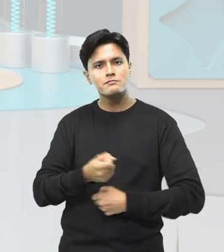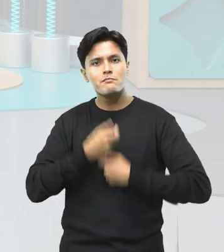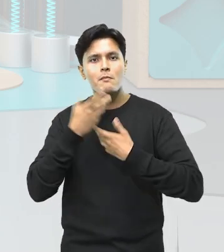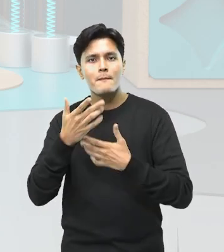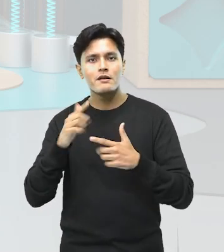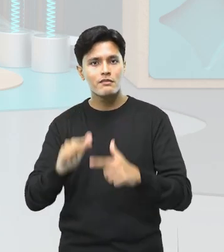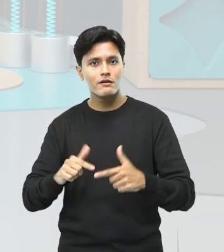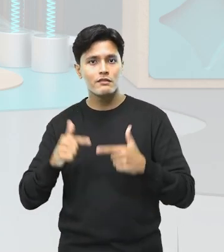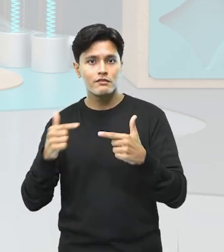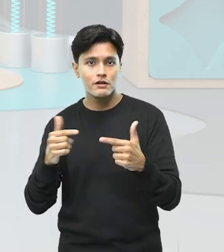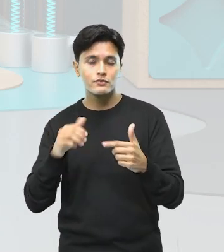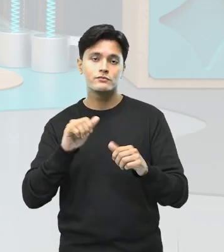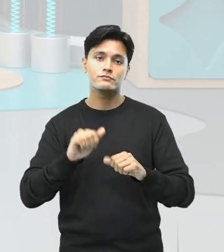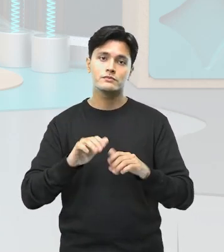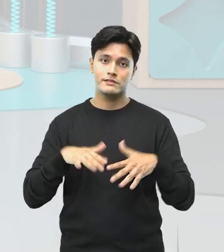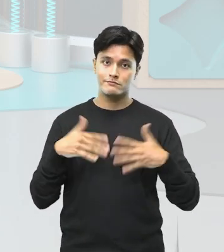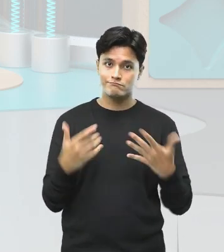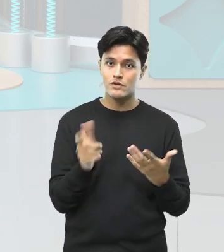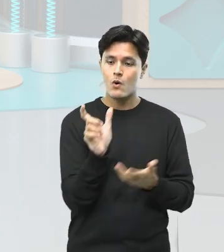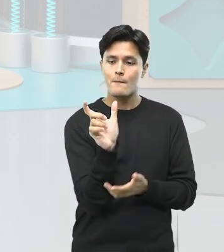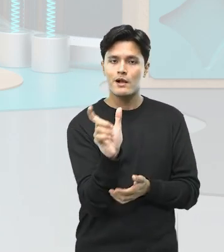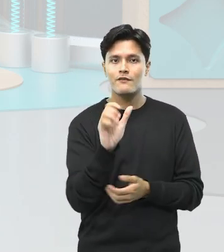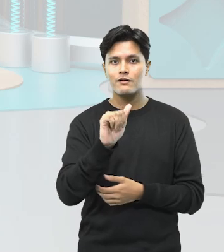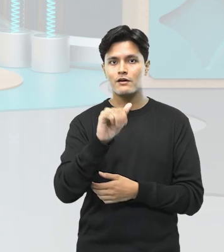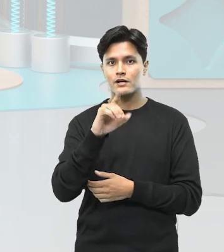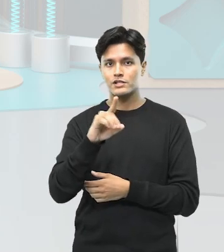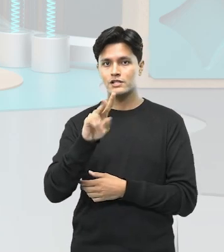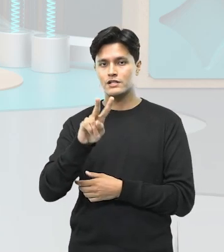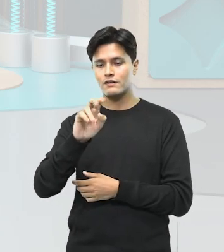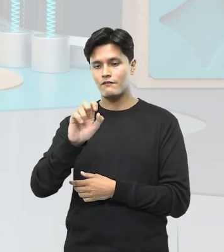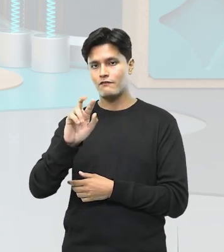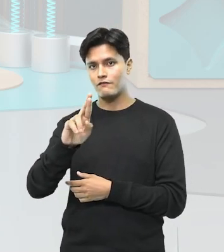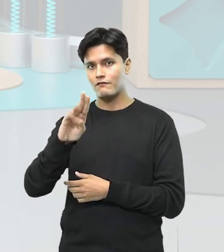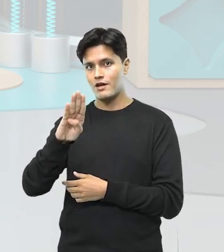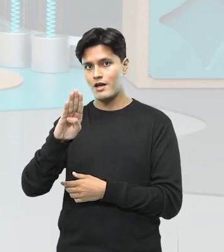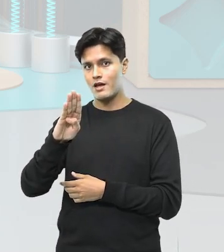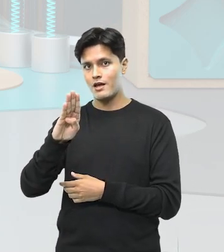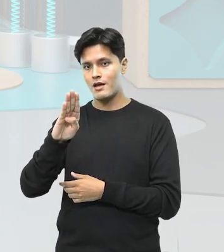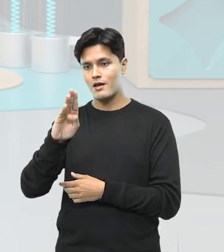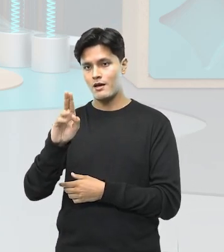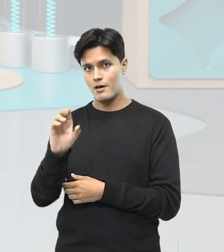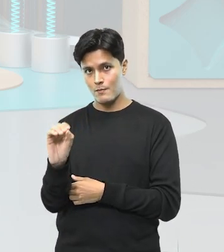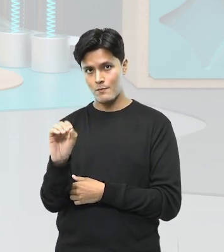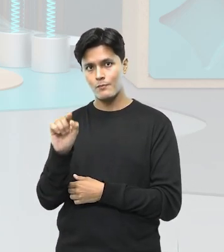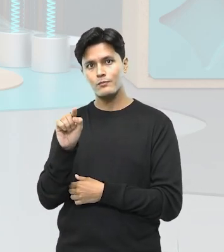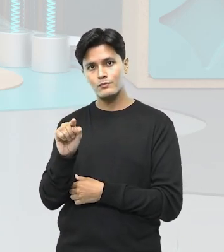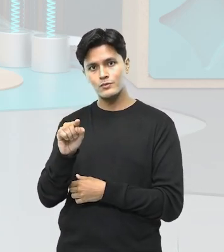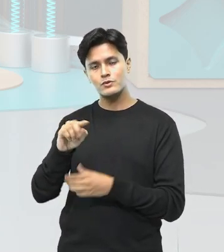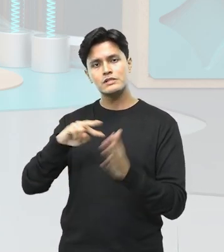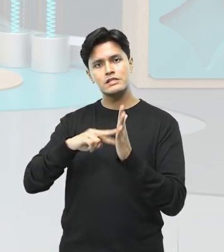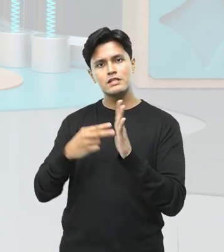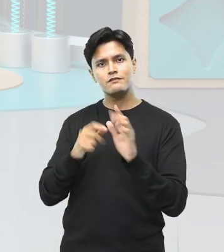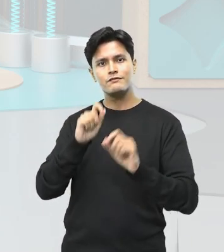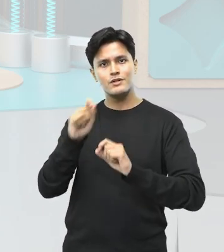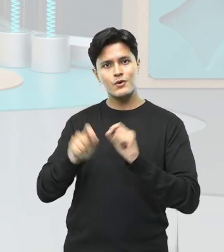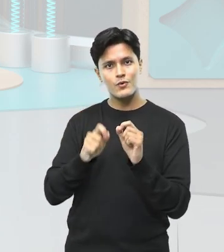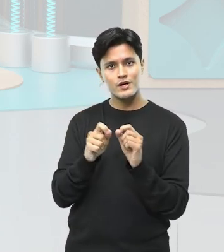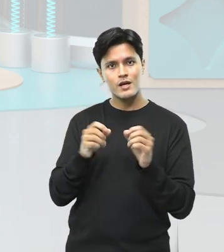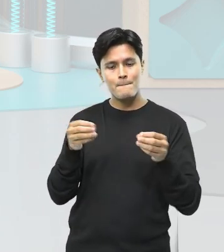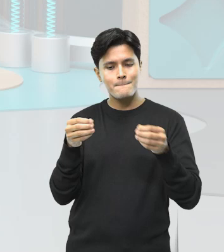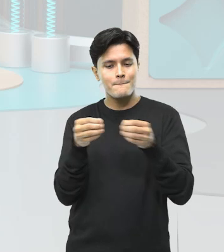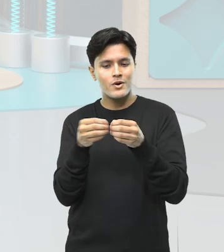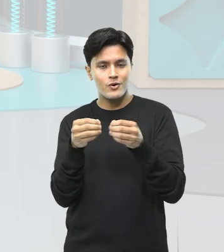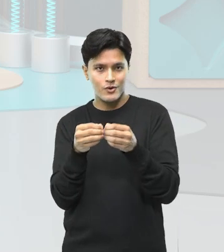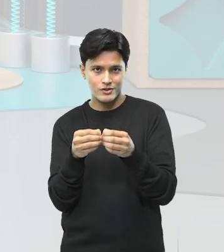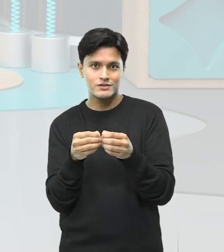ao verbo, está ligado, ad, né, com o verbo. Então, é algo que está junto do verbo, está próximo do